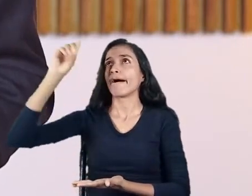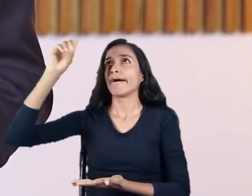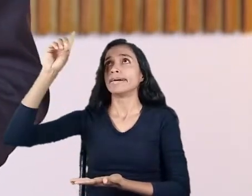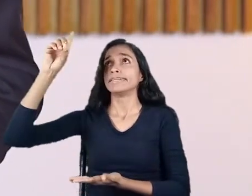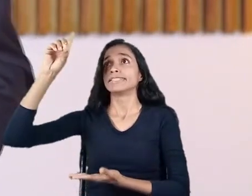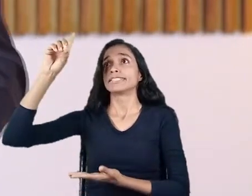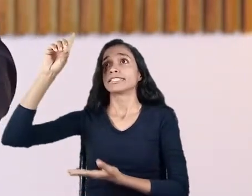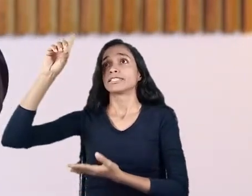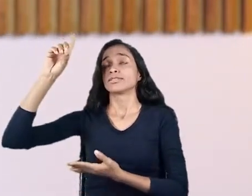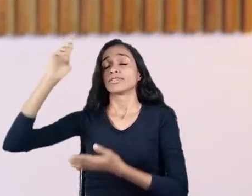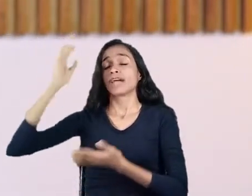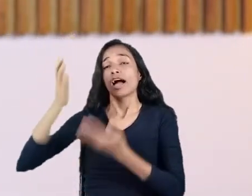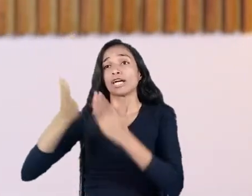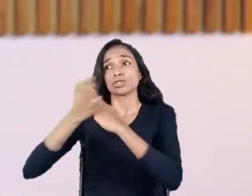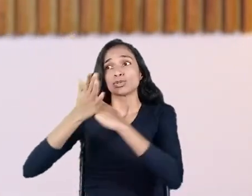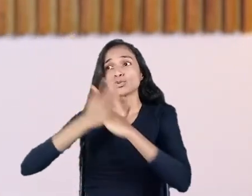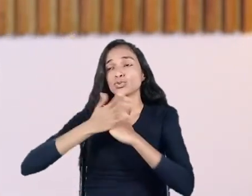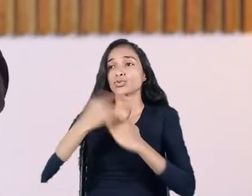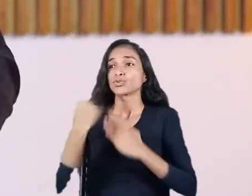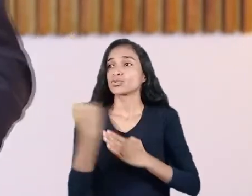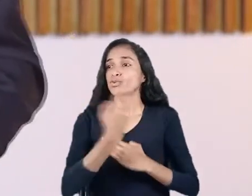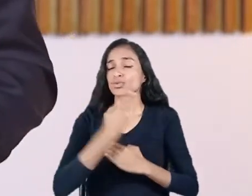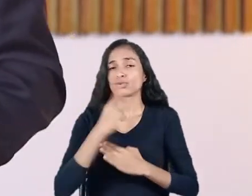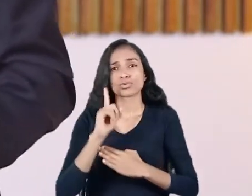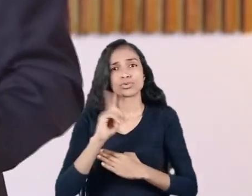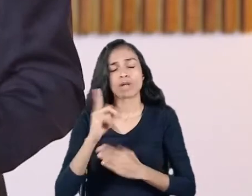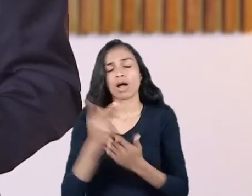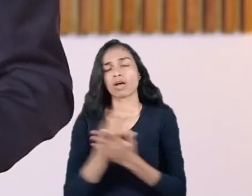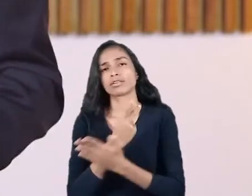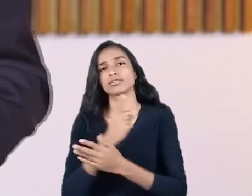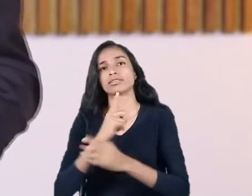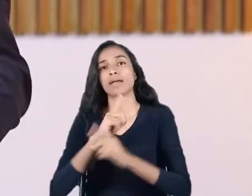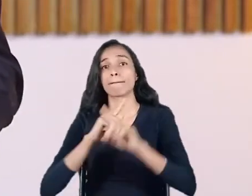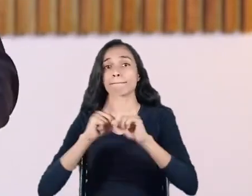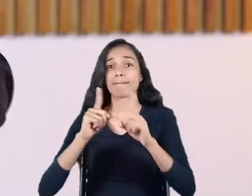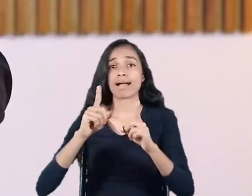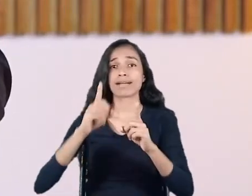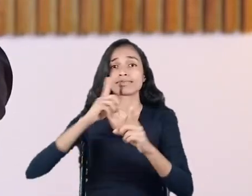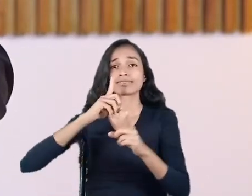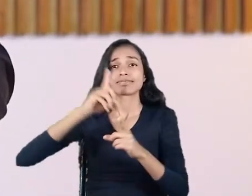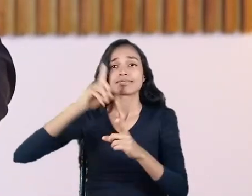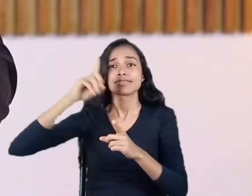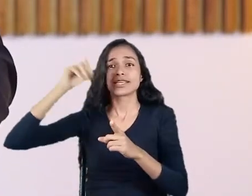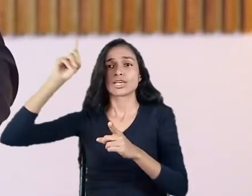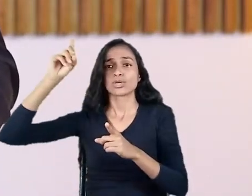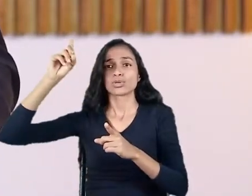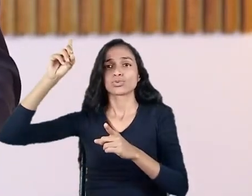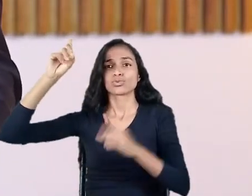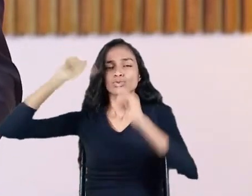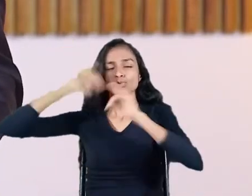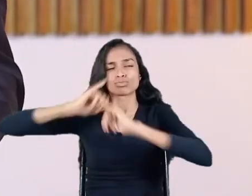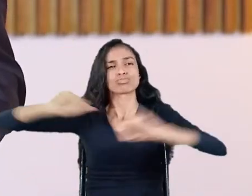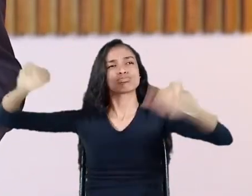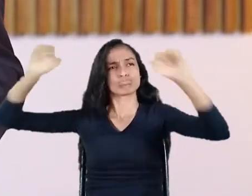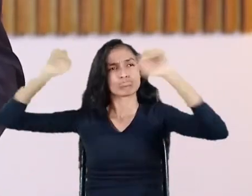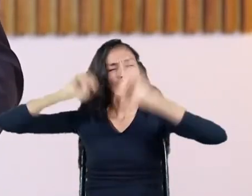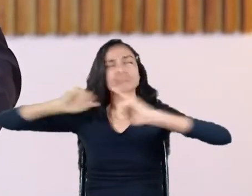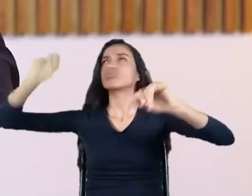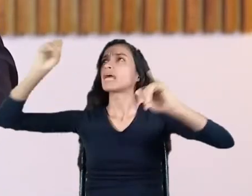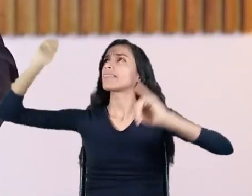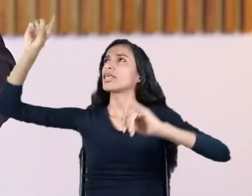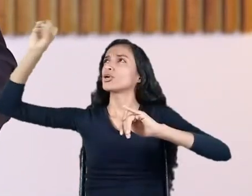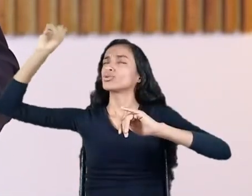muitos. Porque hoje Deus está enviando mensagem de misericórdia. Hoje Deus está clamando para as famílias, para os pais de família, para as